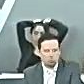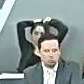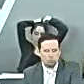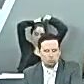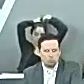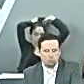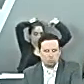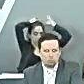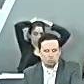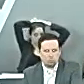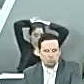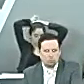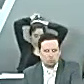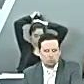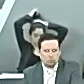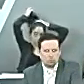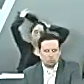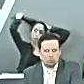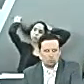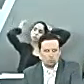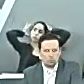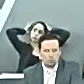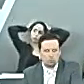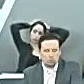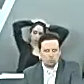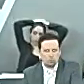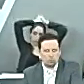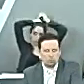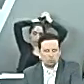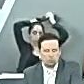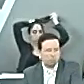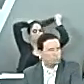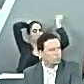horas semanais pega clt